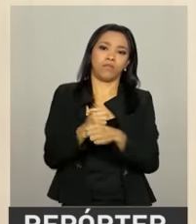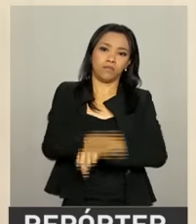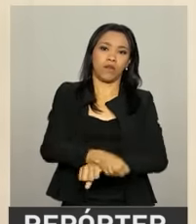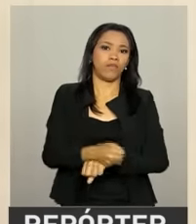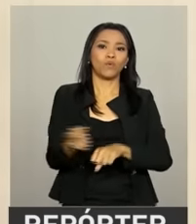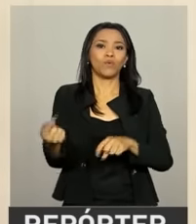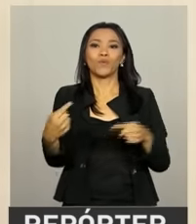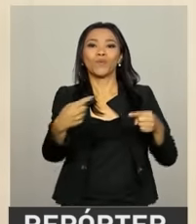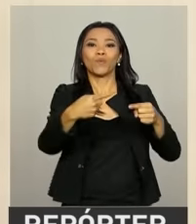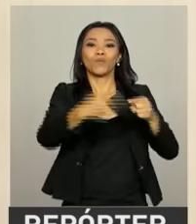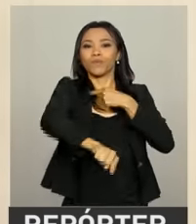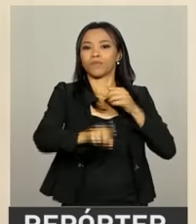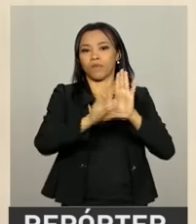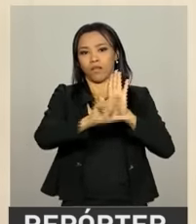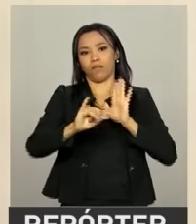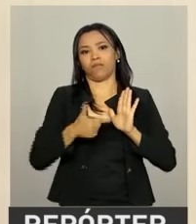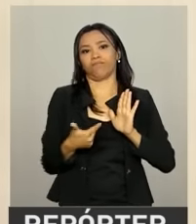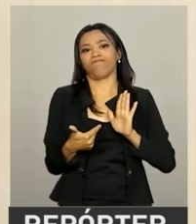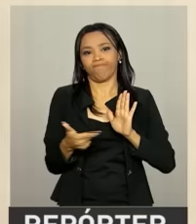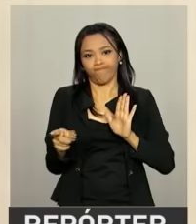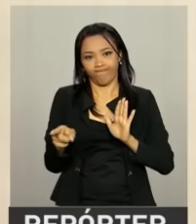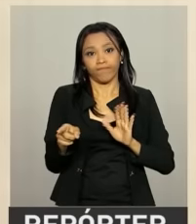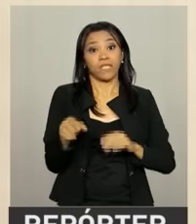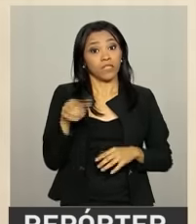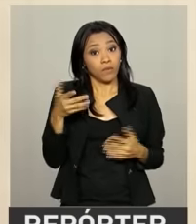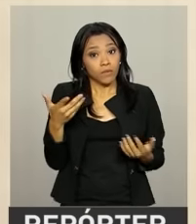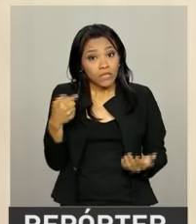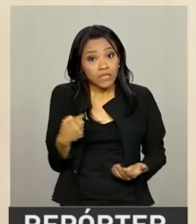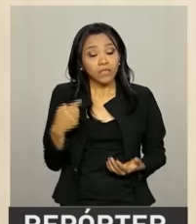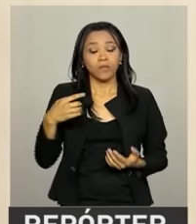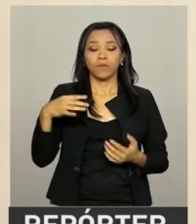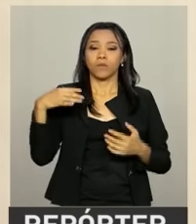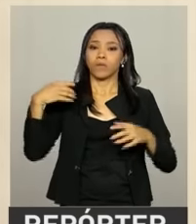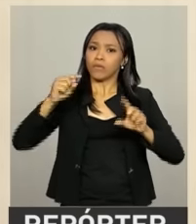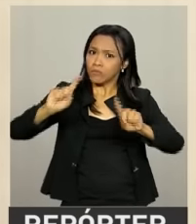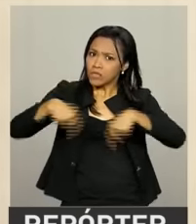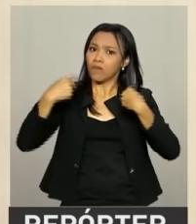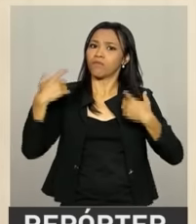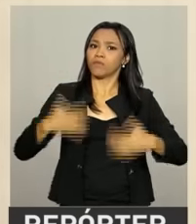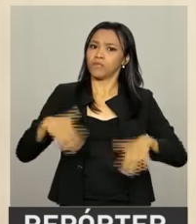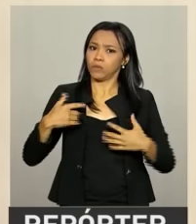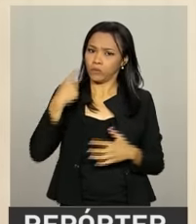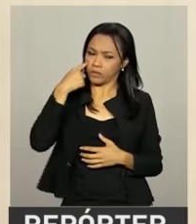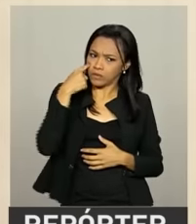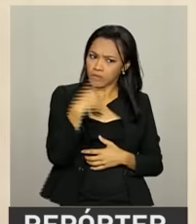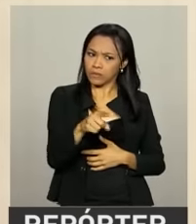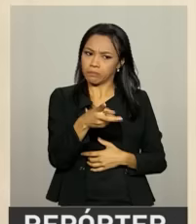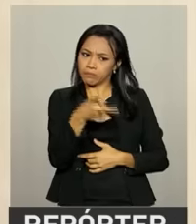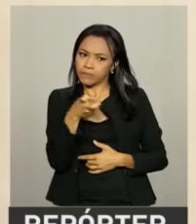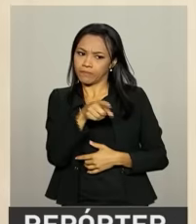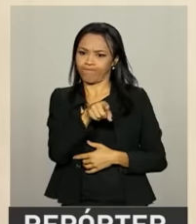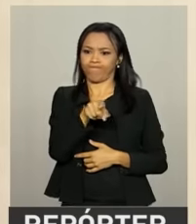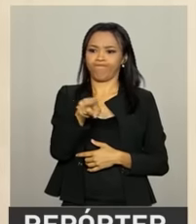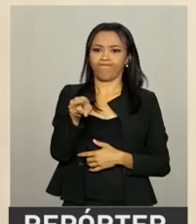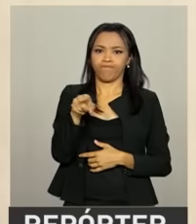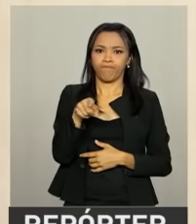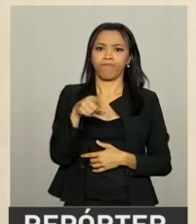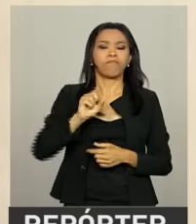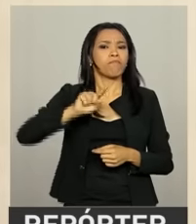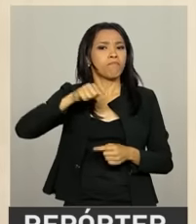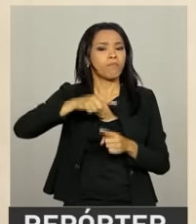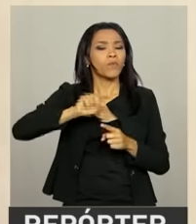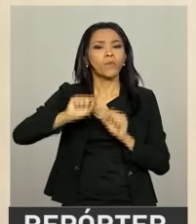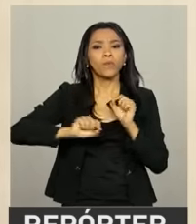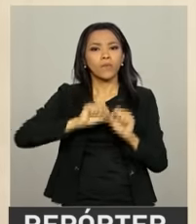então é um desafio é Um Desafio importante nós conseguirmos não só é cada vez mais